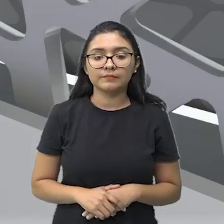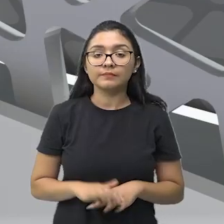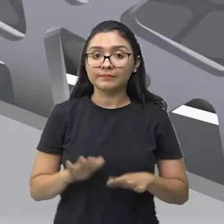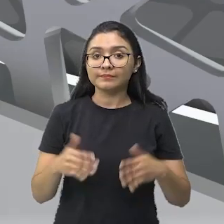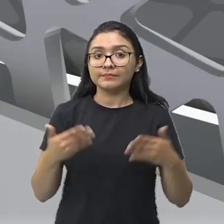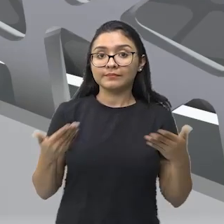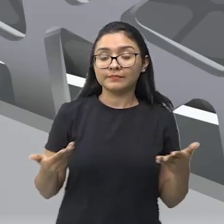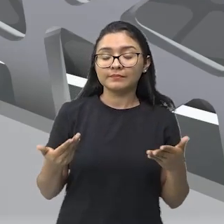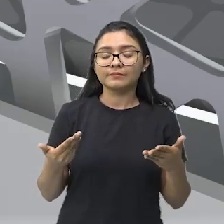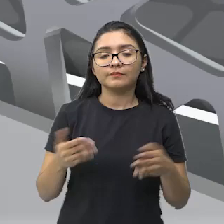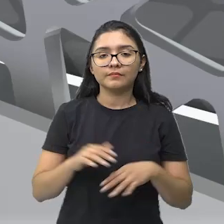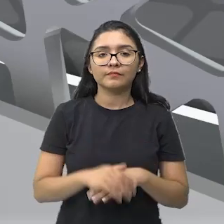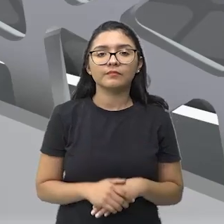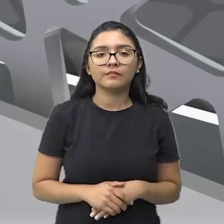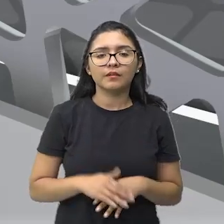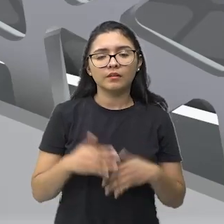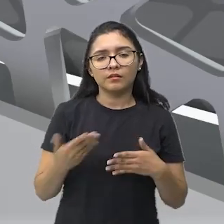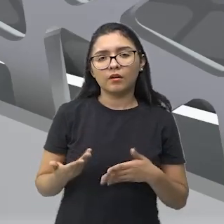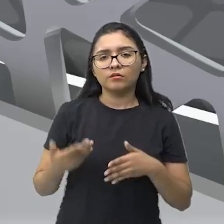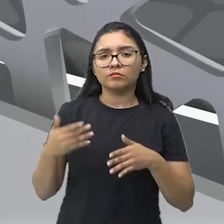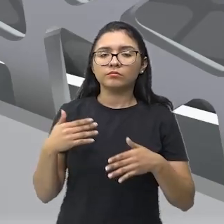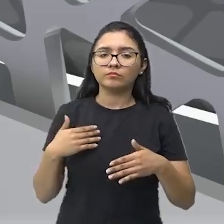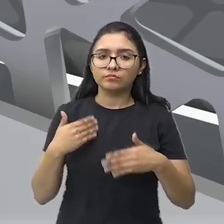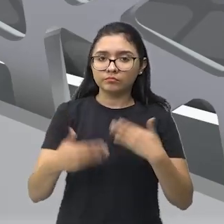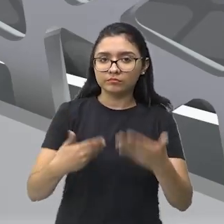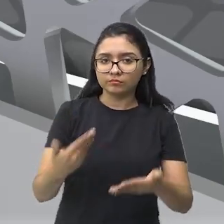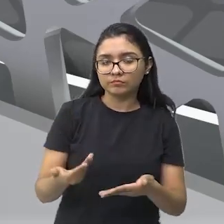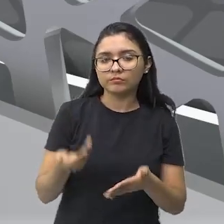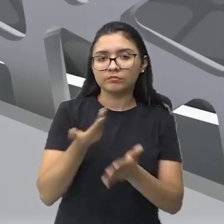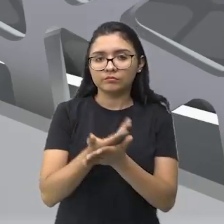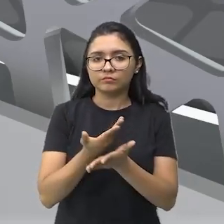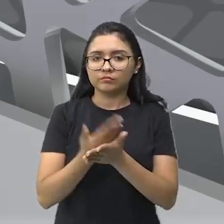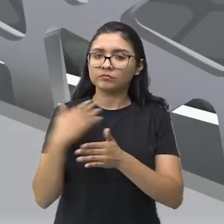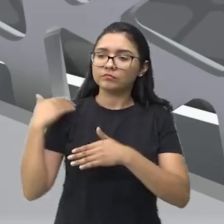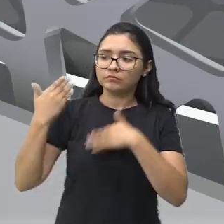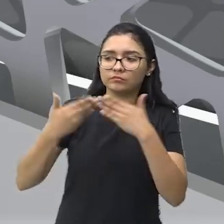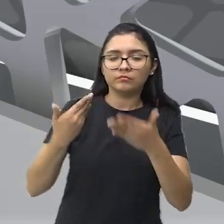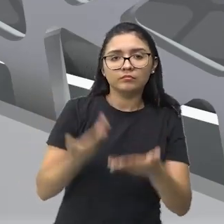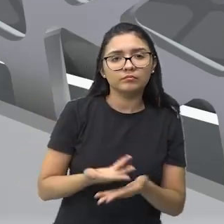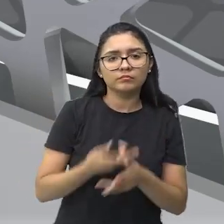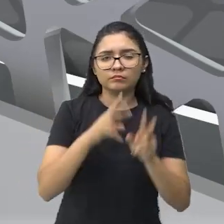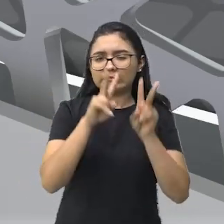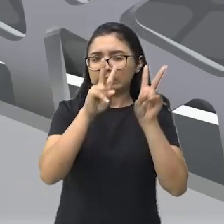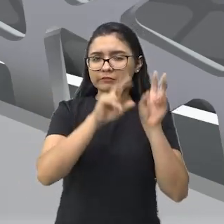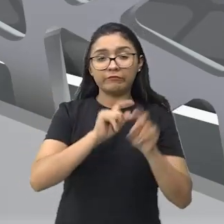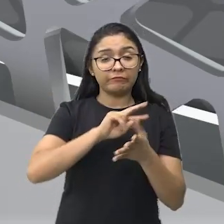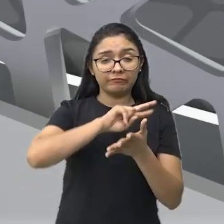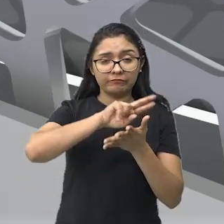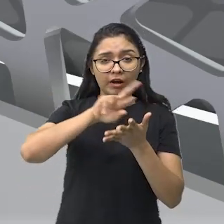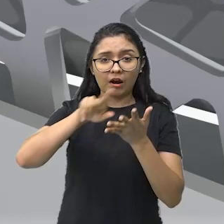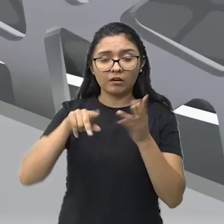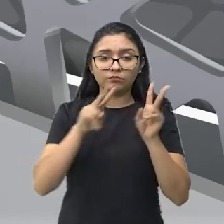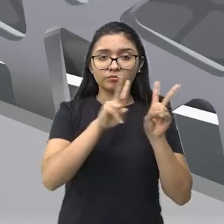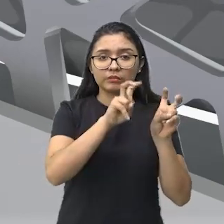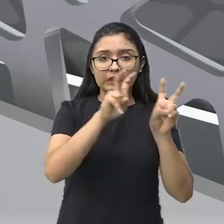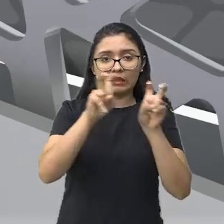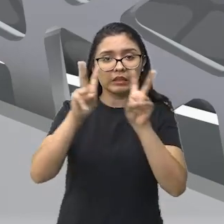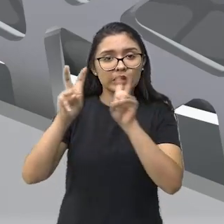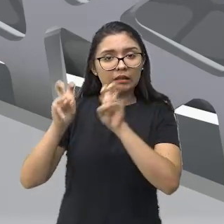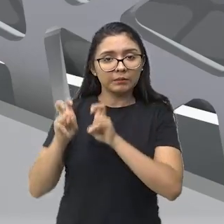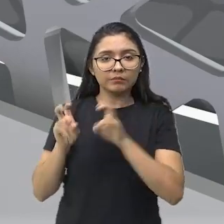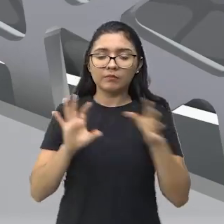Bem, durante a nossa unidade, não é verdade, nós falamos sobre N assuntos, N conteúdos